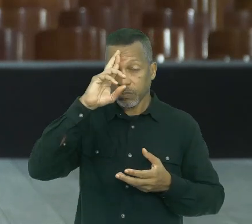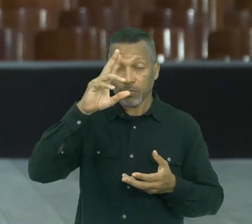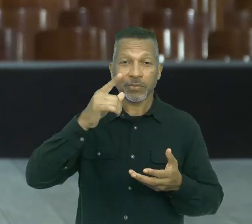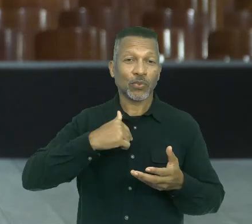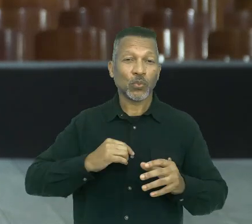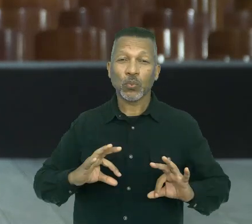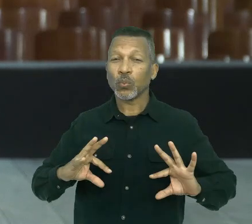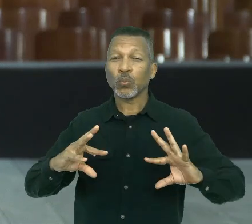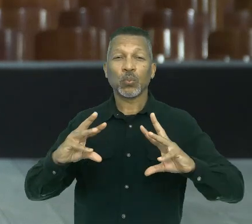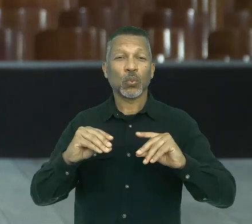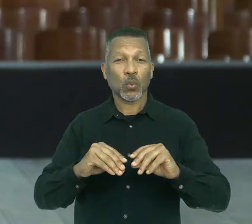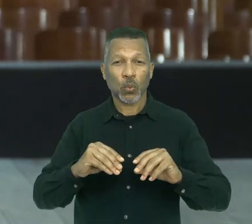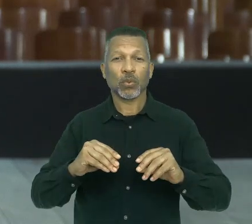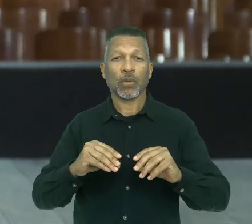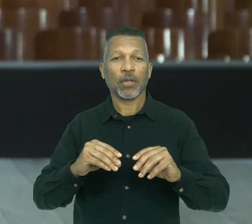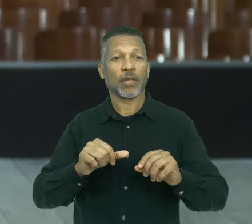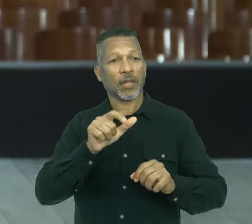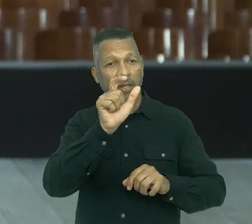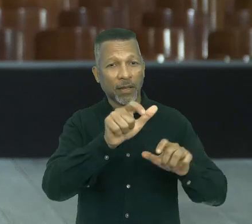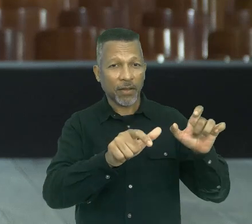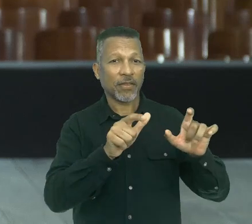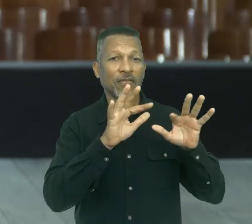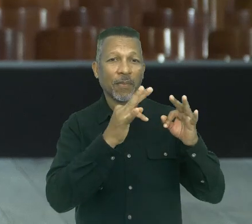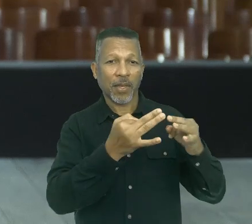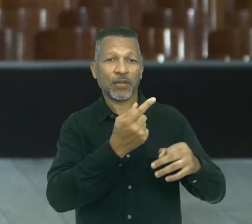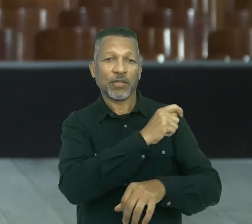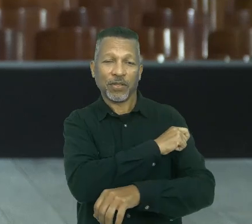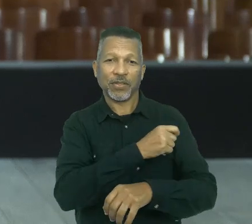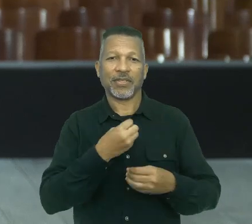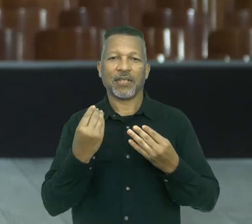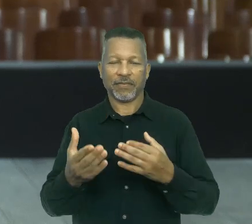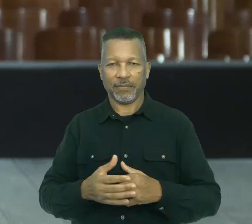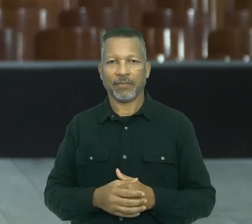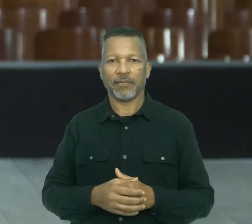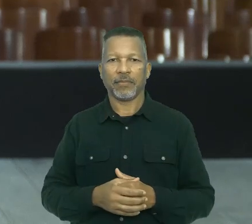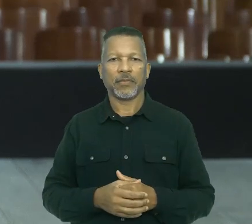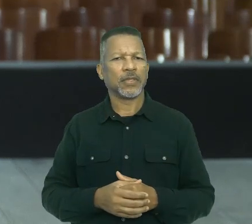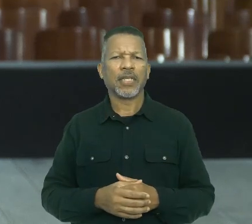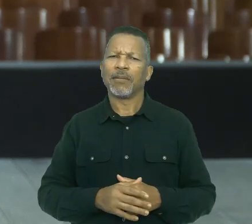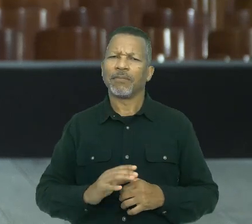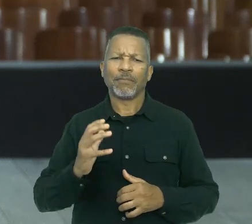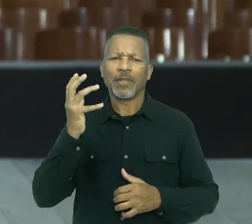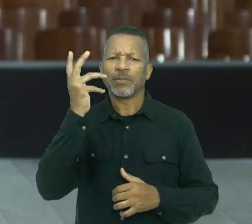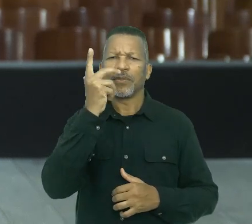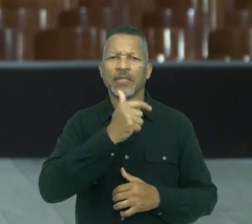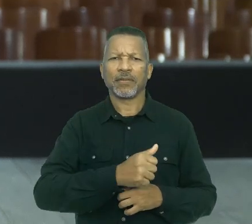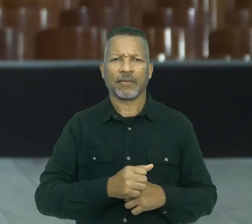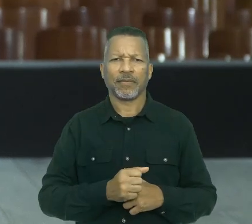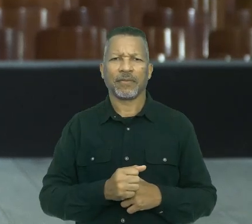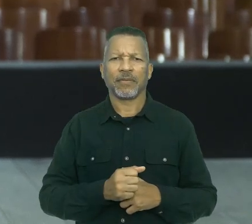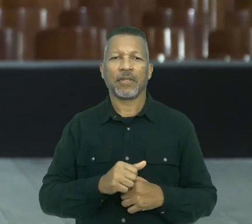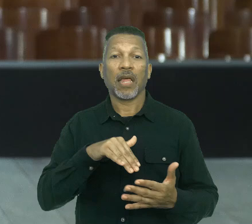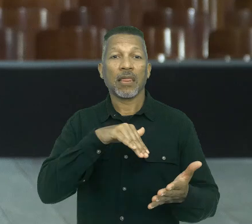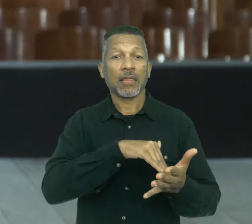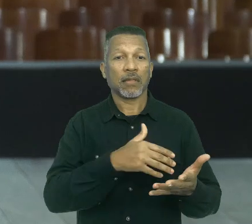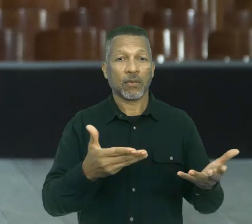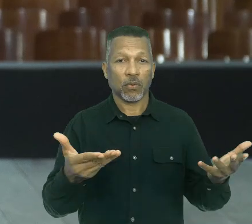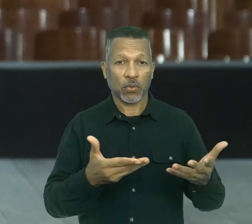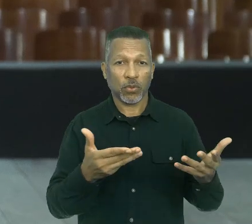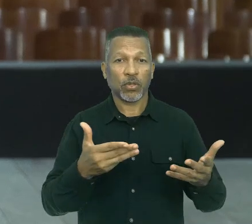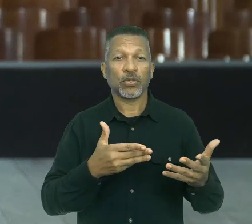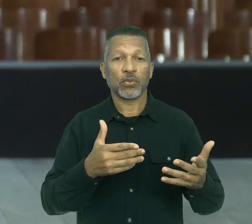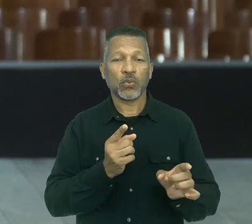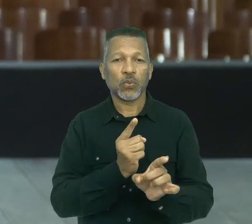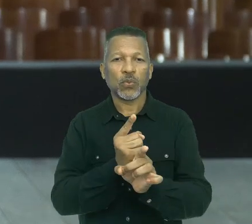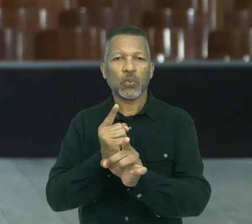tudo patrocinado pelos pais. Era a coisa mais linda do mundo. E até hoje eu encontro com grandes